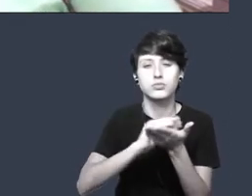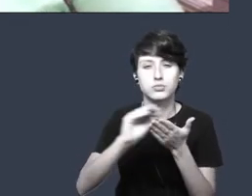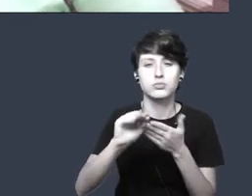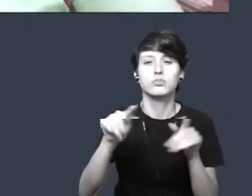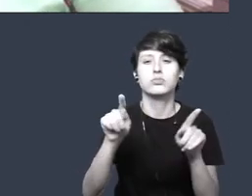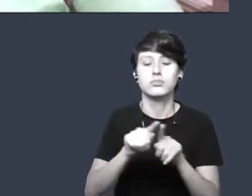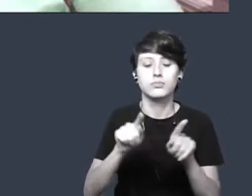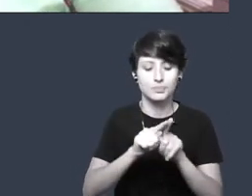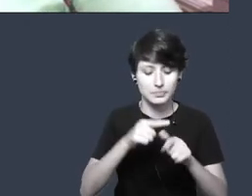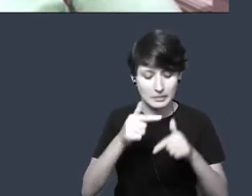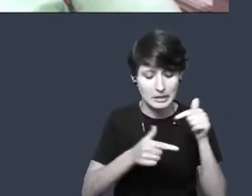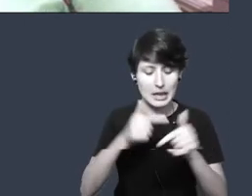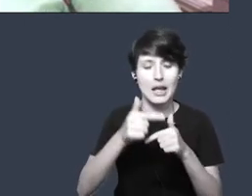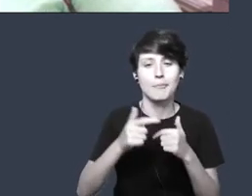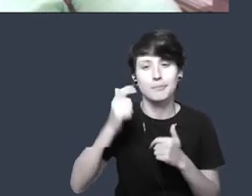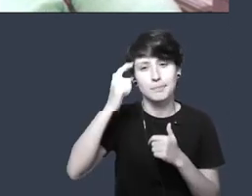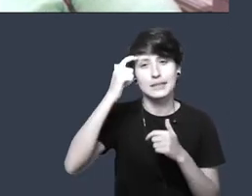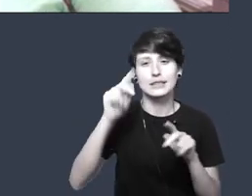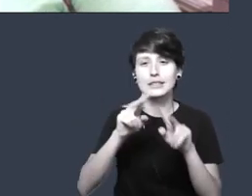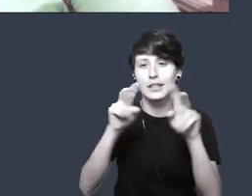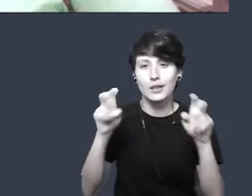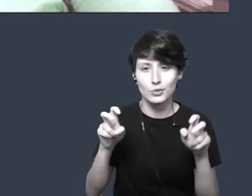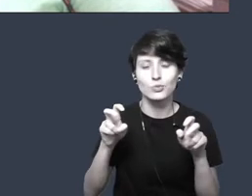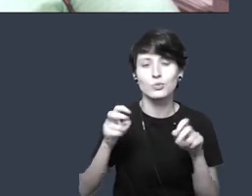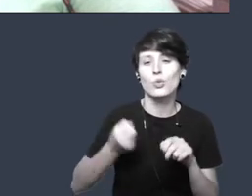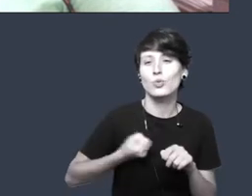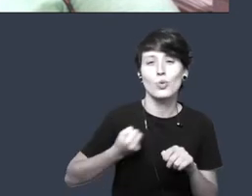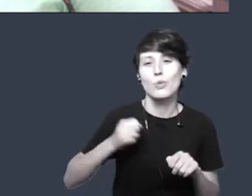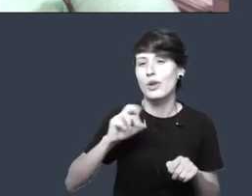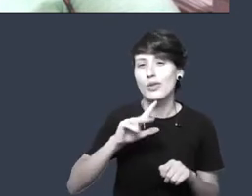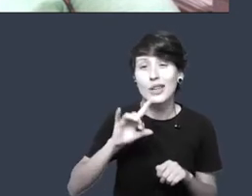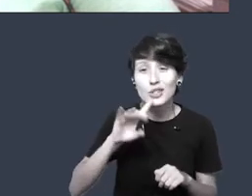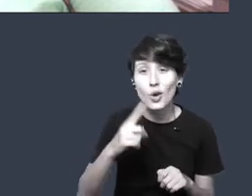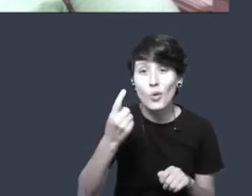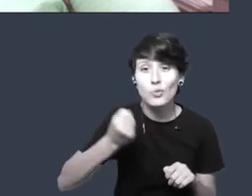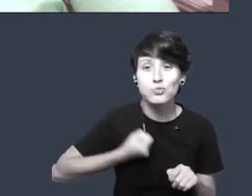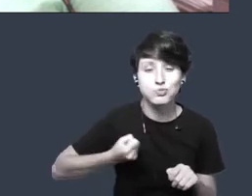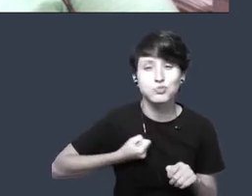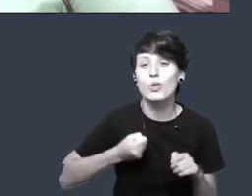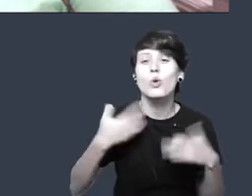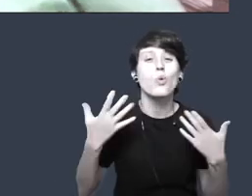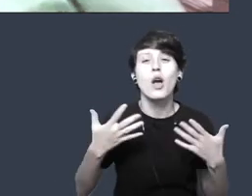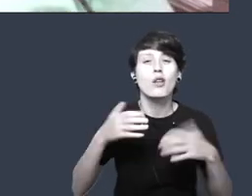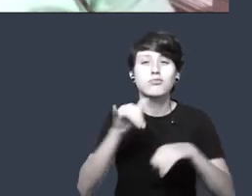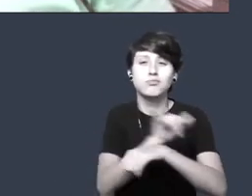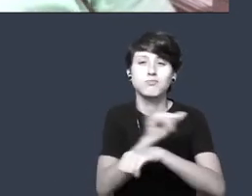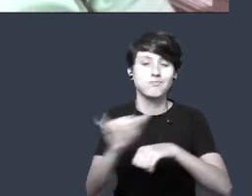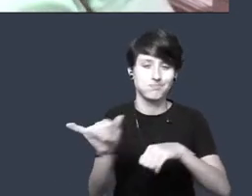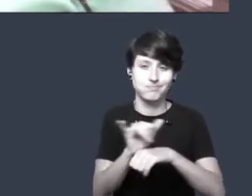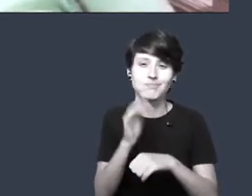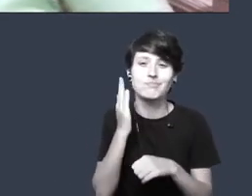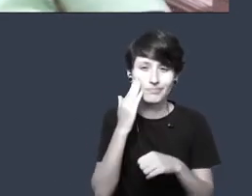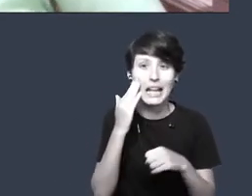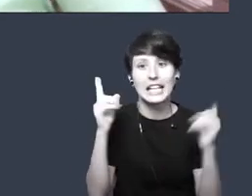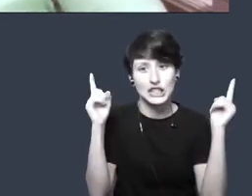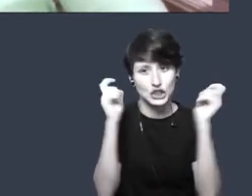estar pensando sobre isso, né, em que um número não é apenas um número, quais são as implicações.